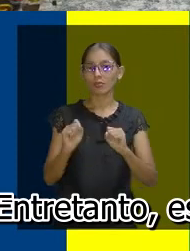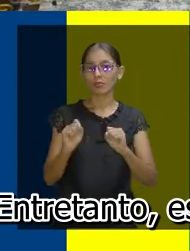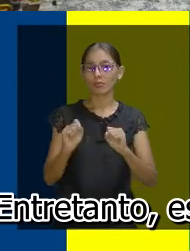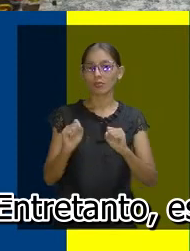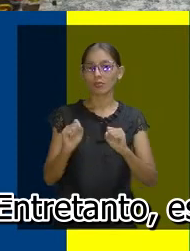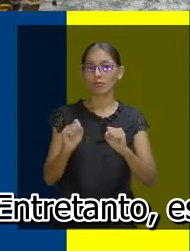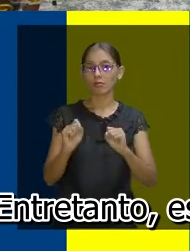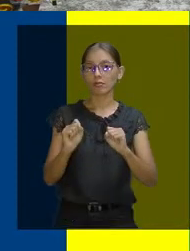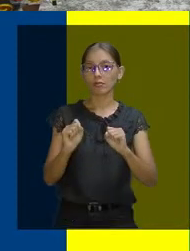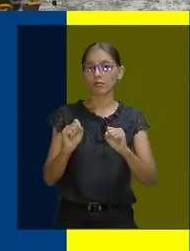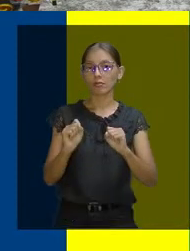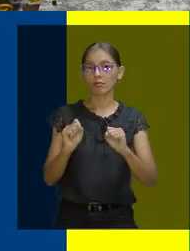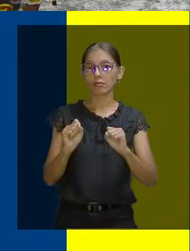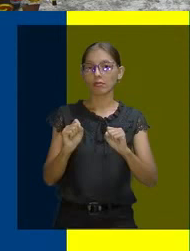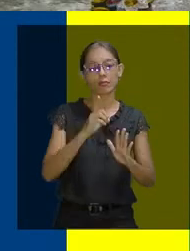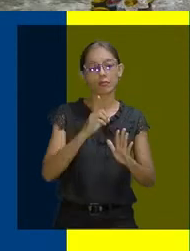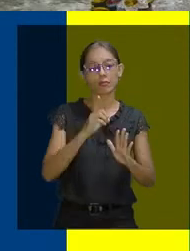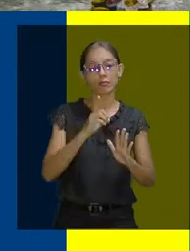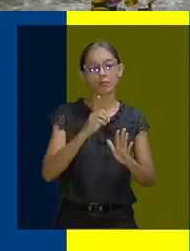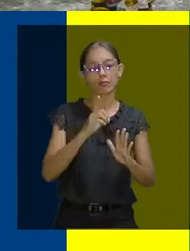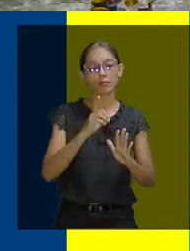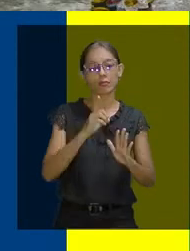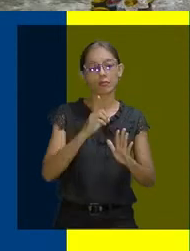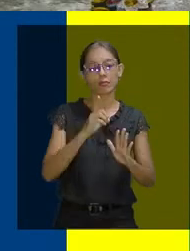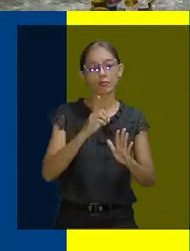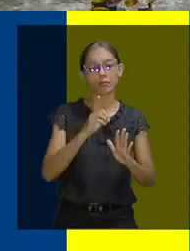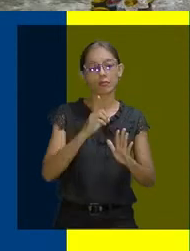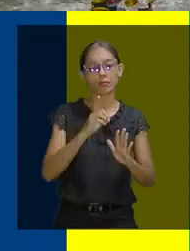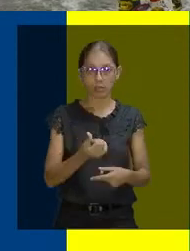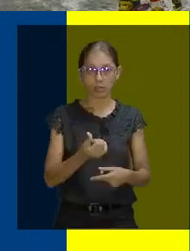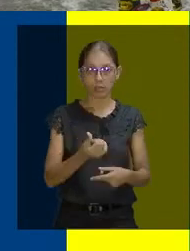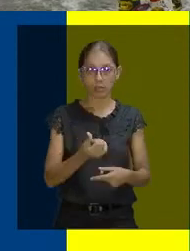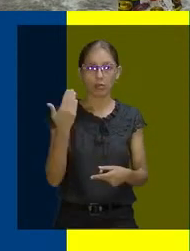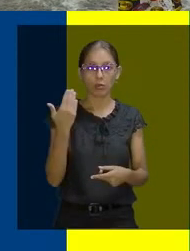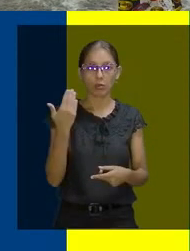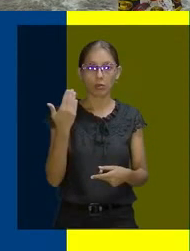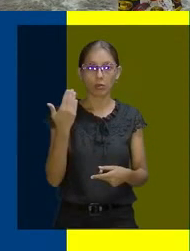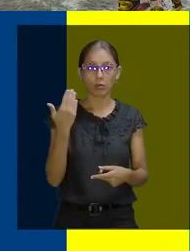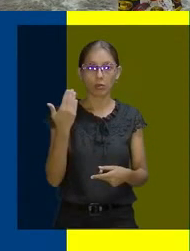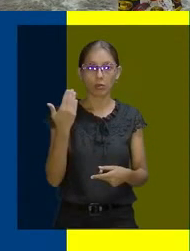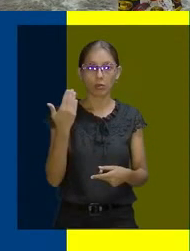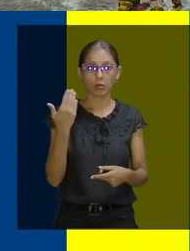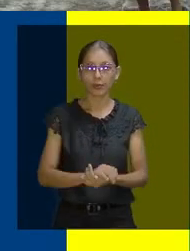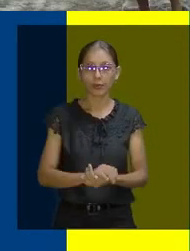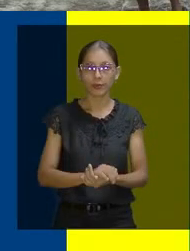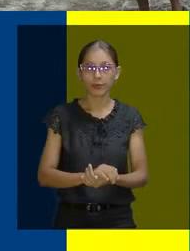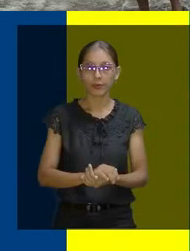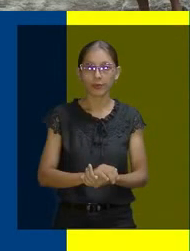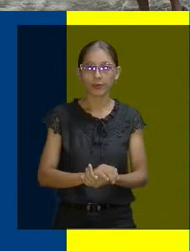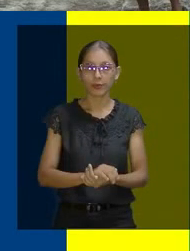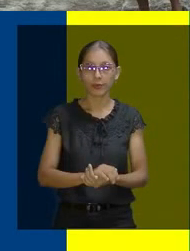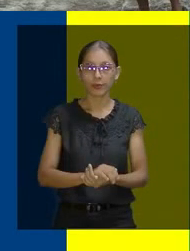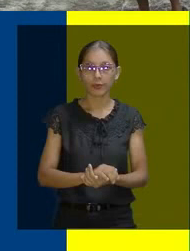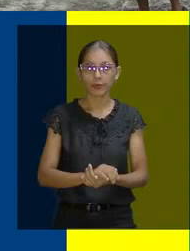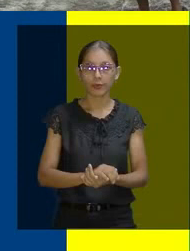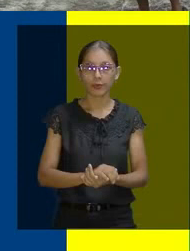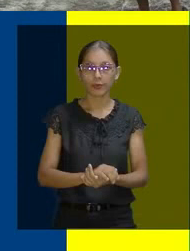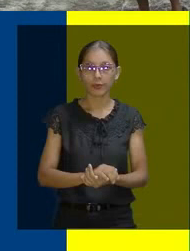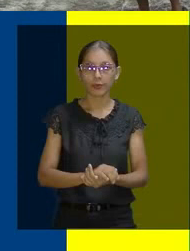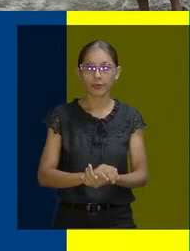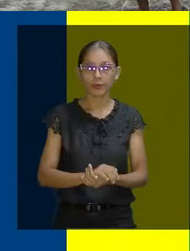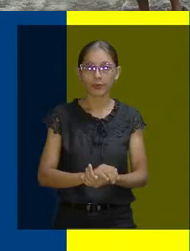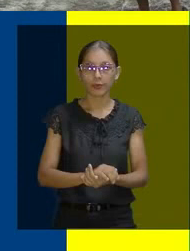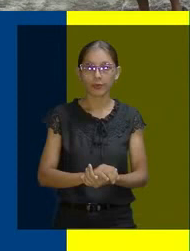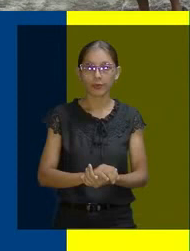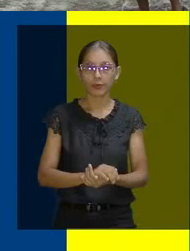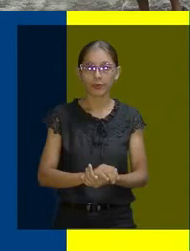Humanos, de 1996, foi um marco importante na história dos direitos humanos no Brasil. Bem,